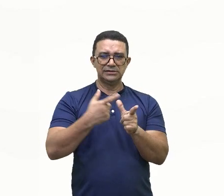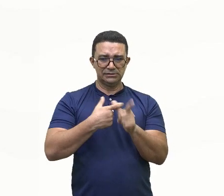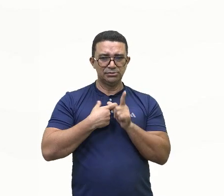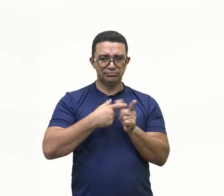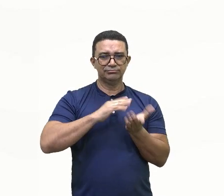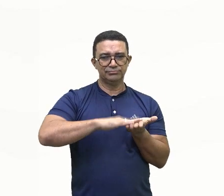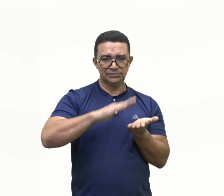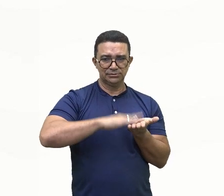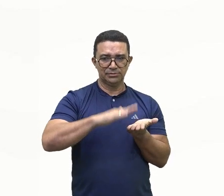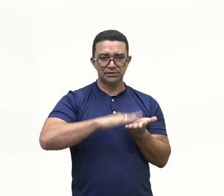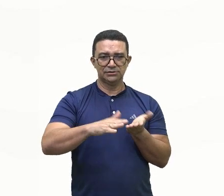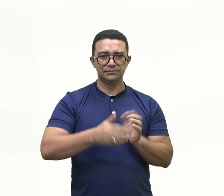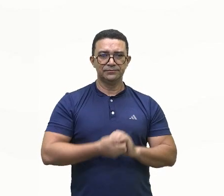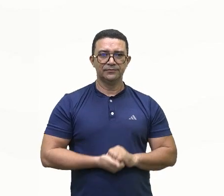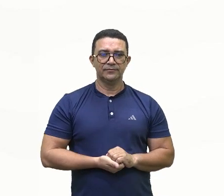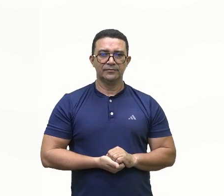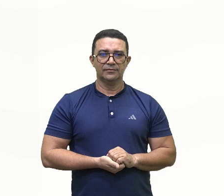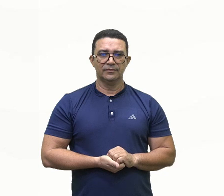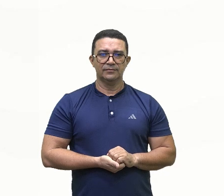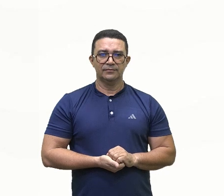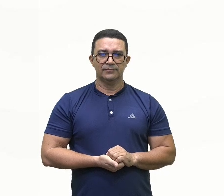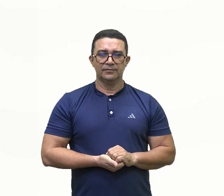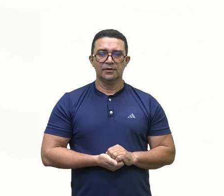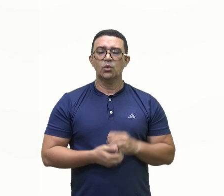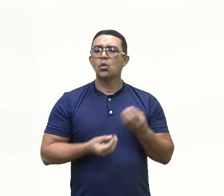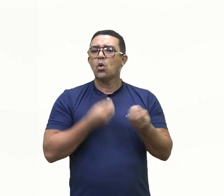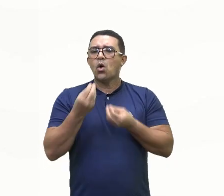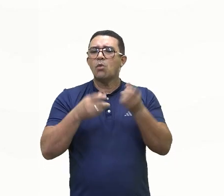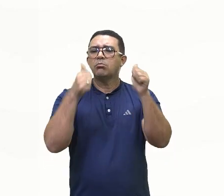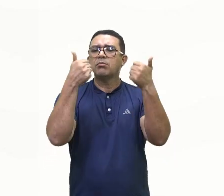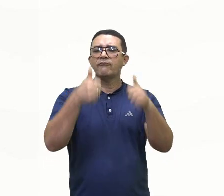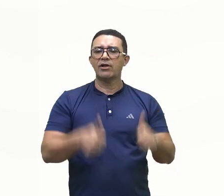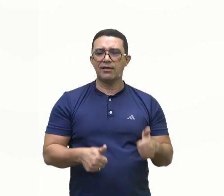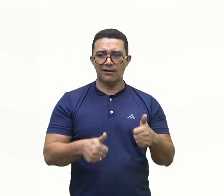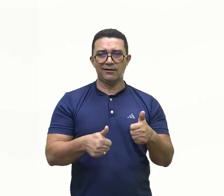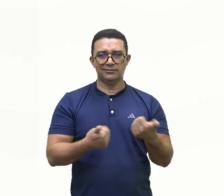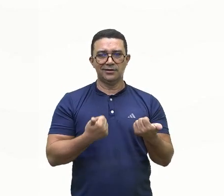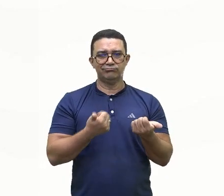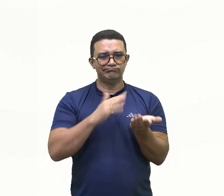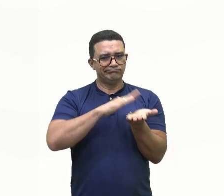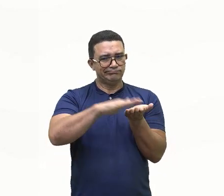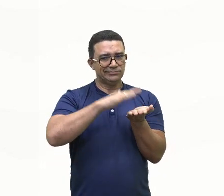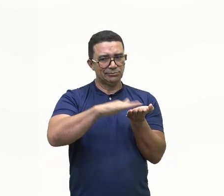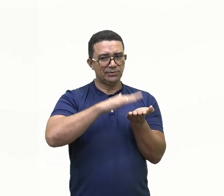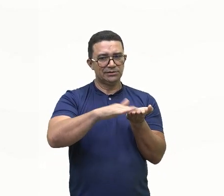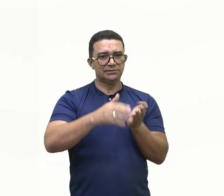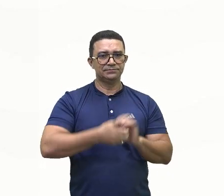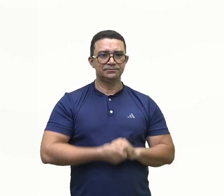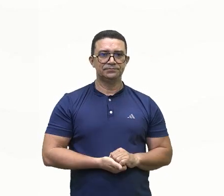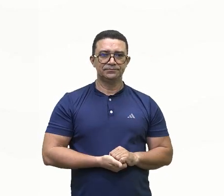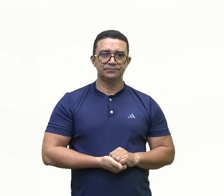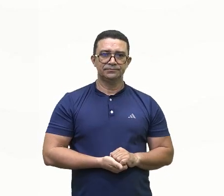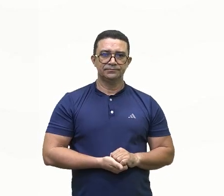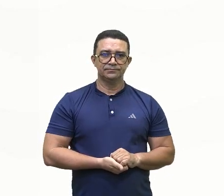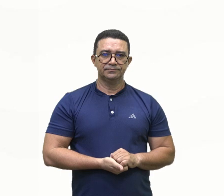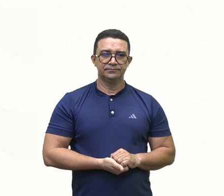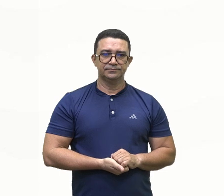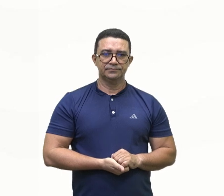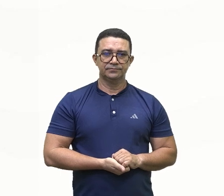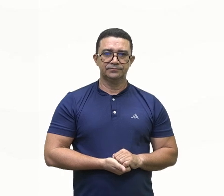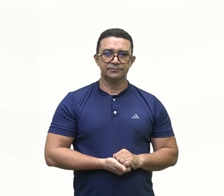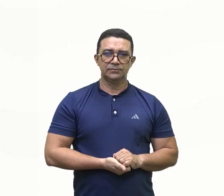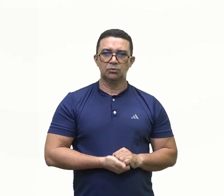E como a gente faz para avaliar as despesas? Bom, a gente vai sugerir aqui para vocês as seguintes reflexões. O balanço da